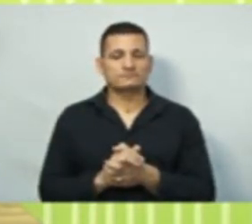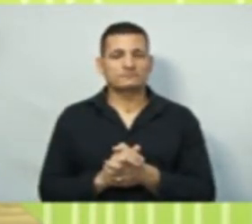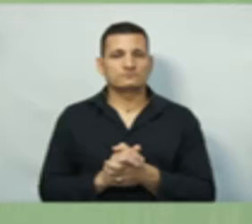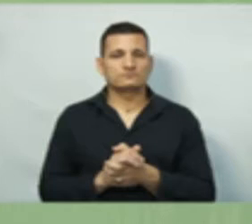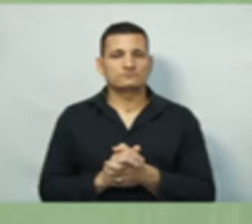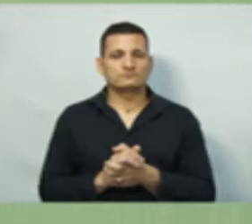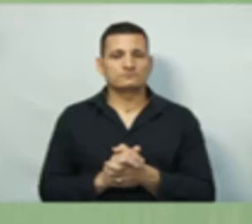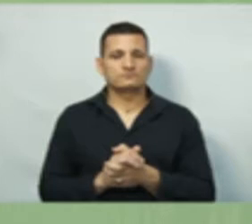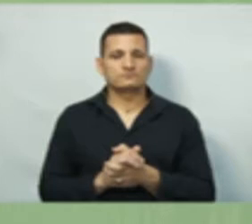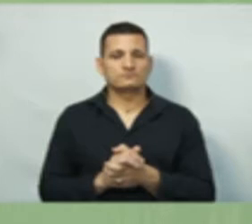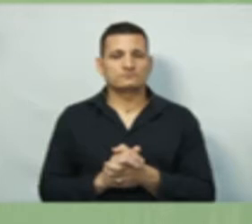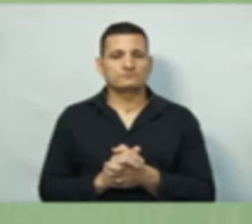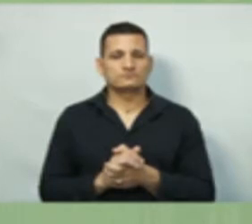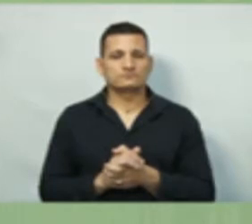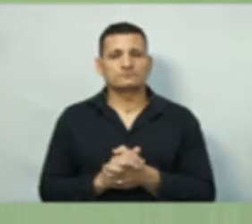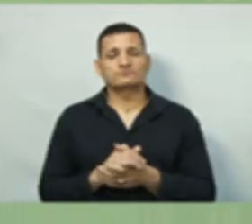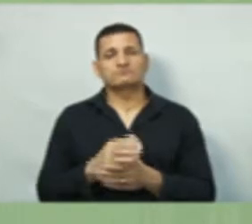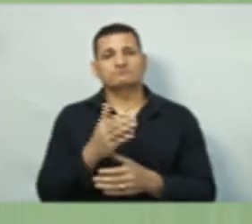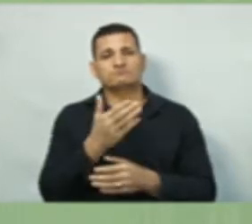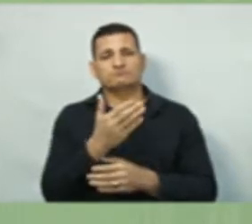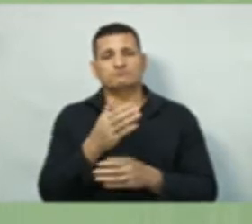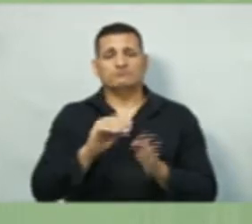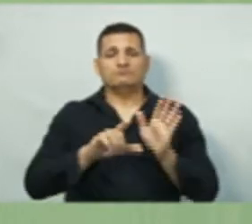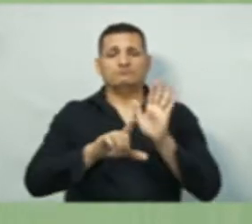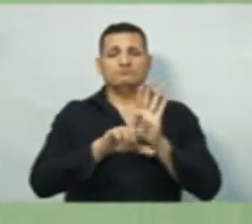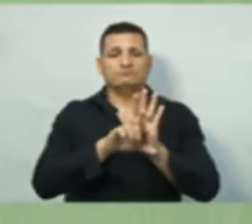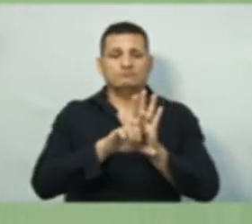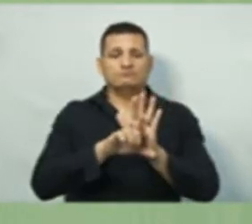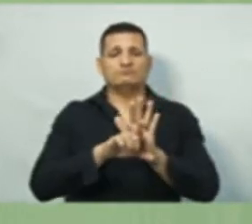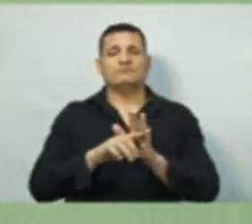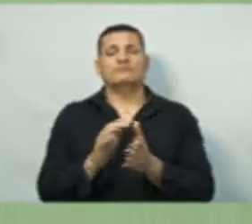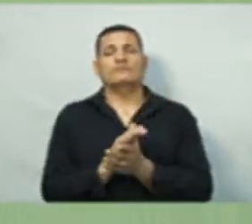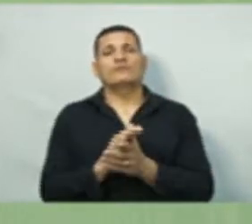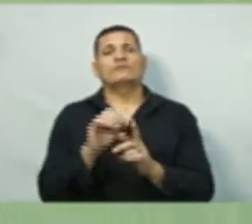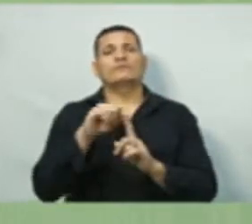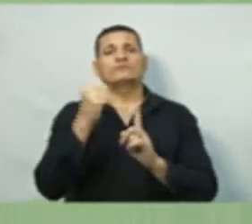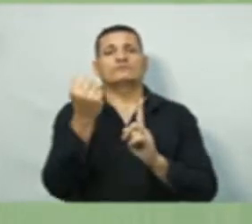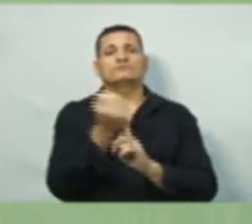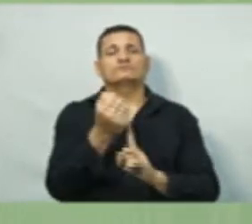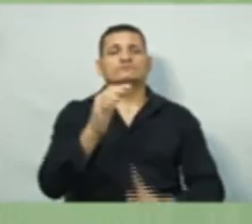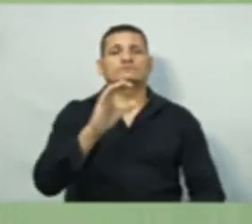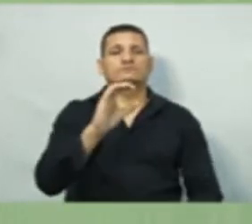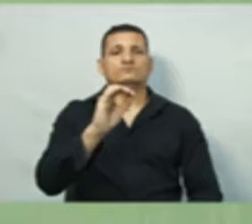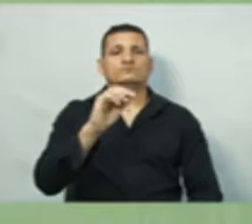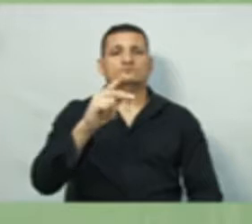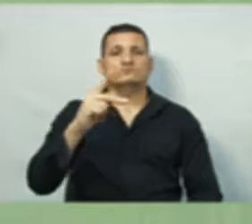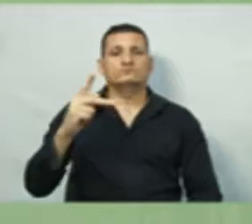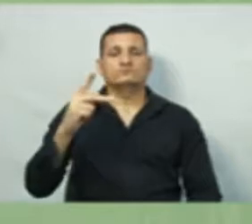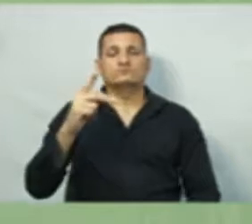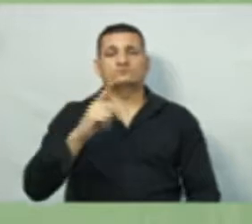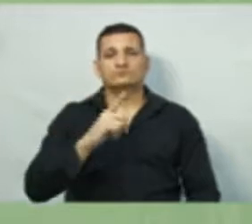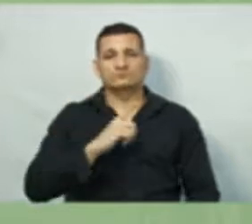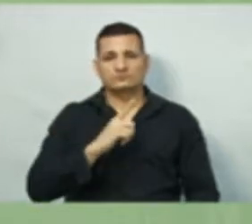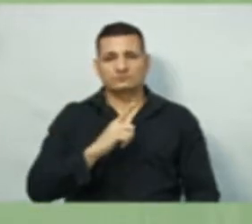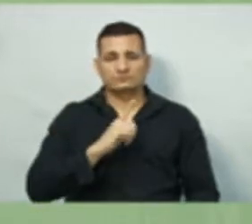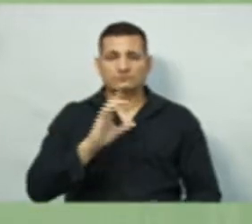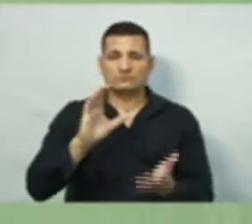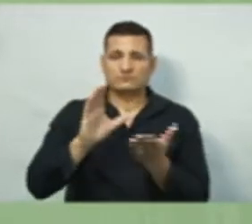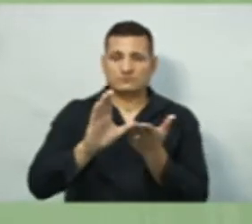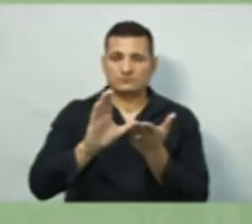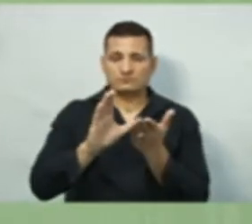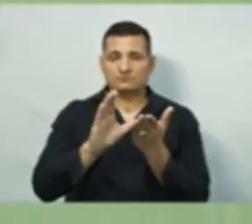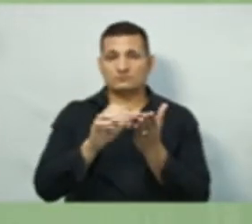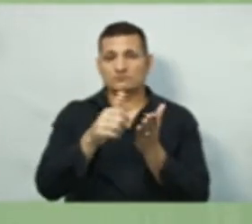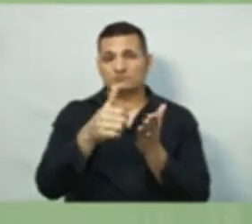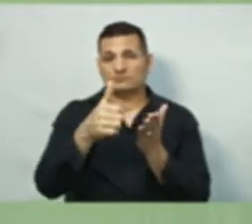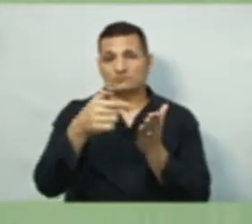esta Lei das Sociedades Cooperativas está dividida em 17 capítulos e dentro destes há